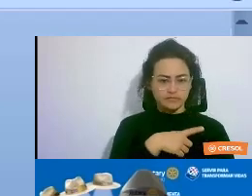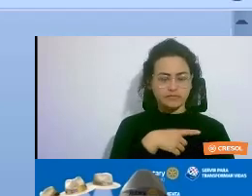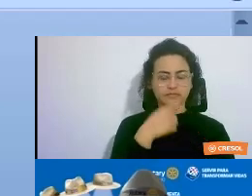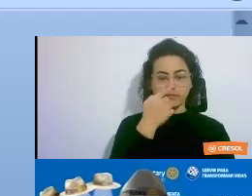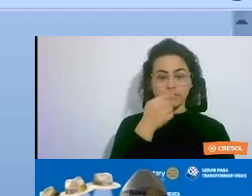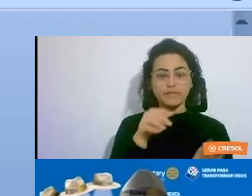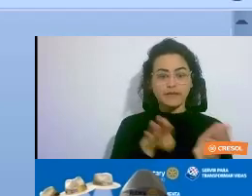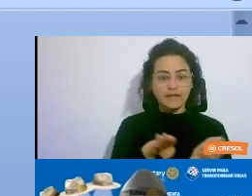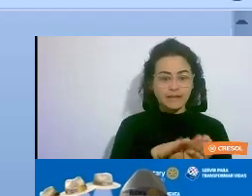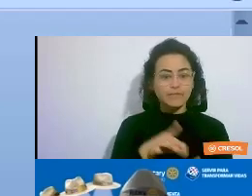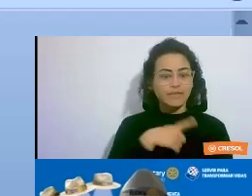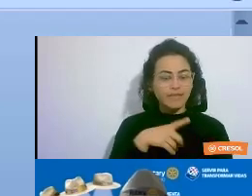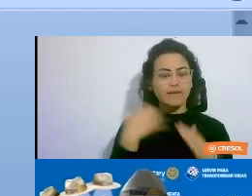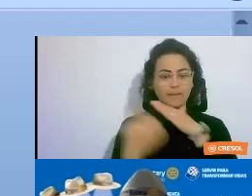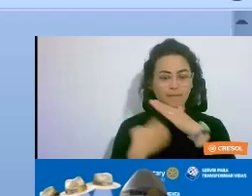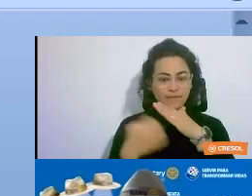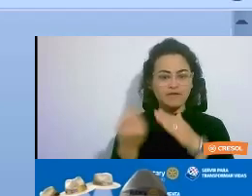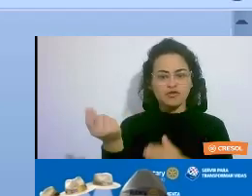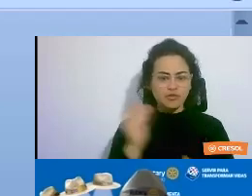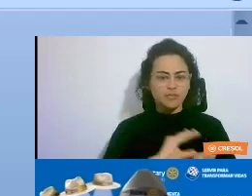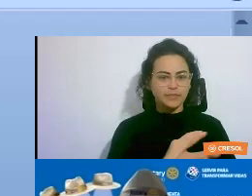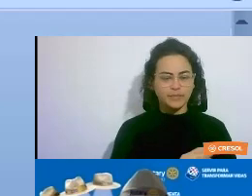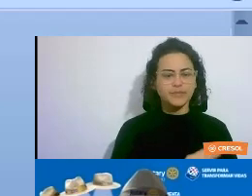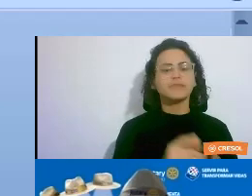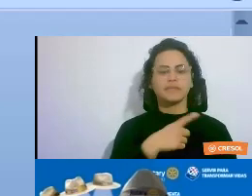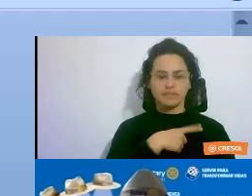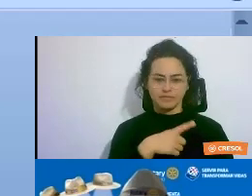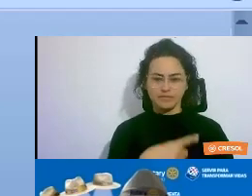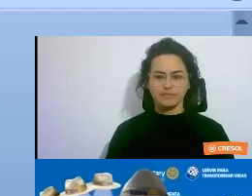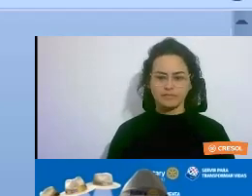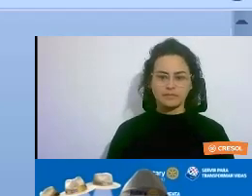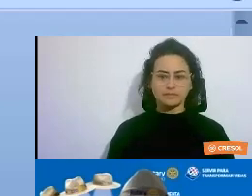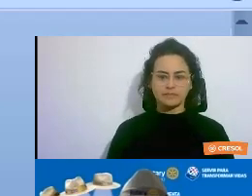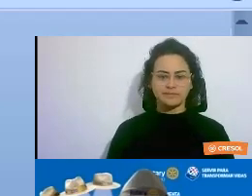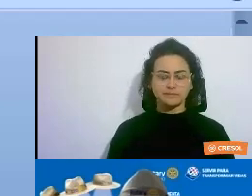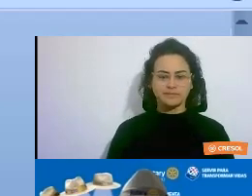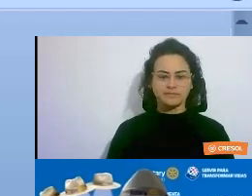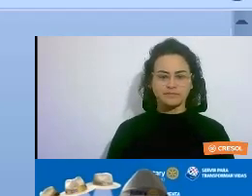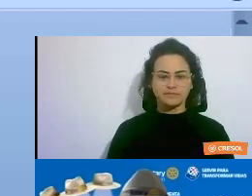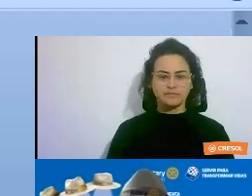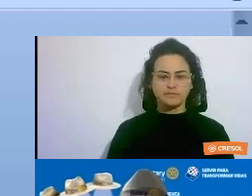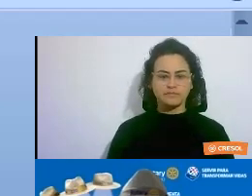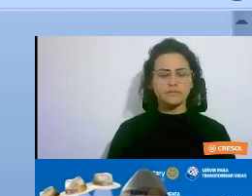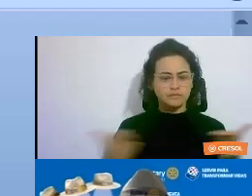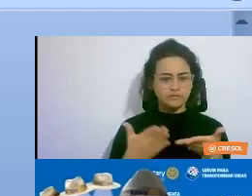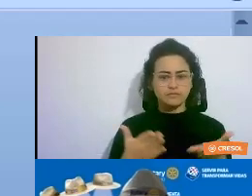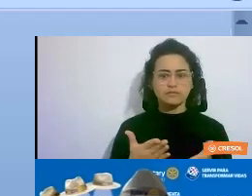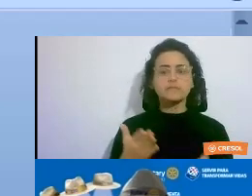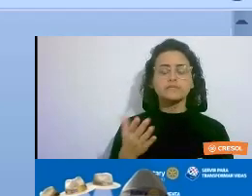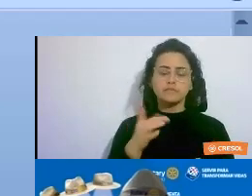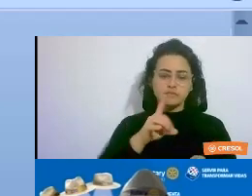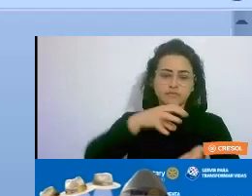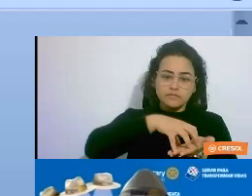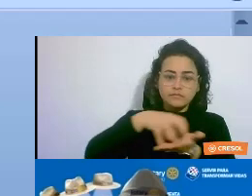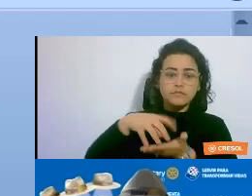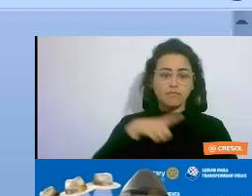dessas empresas. Tá? Então, o nosso distrito, nesse período de trabalho, já arrecadou mais de US$100 mil